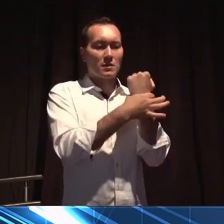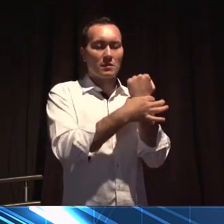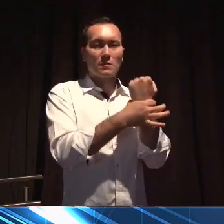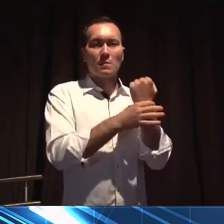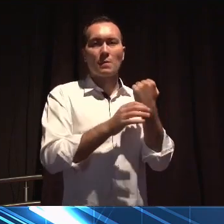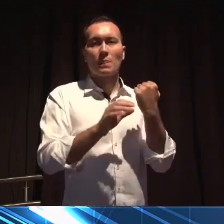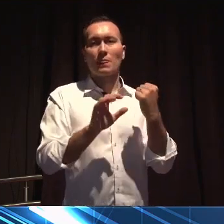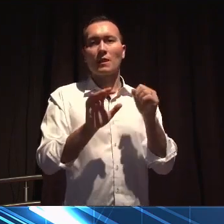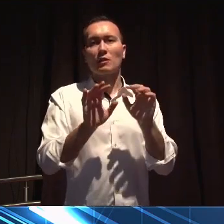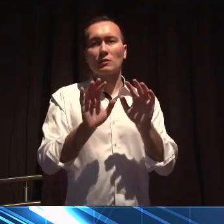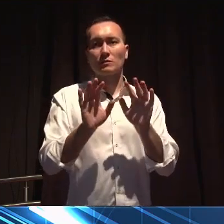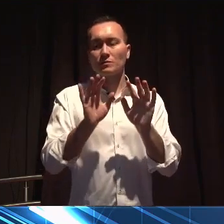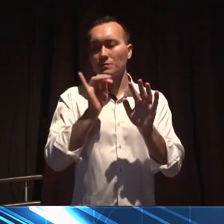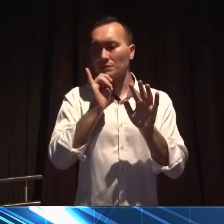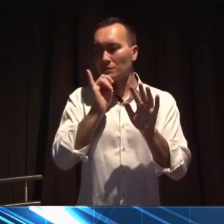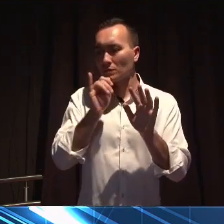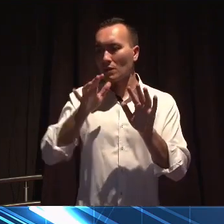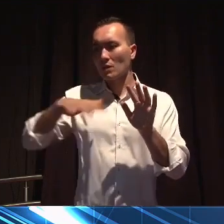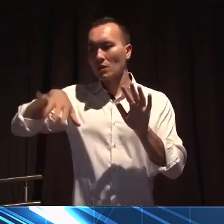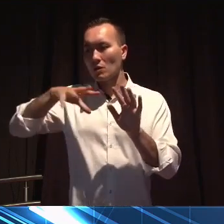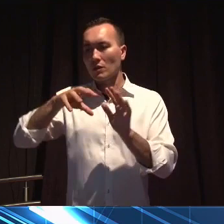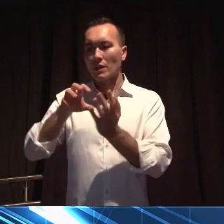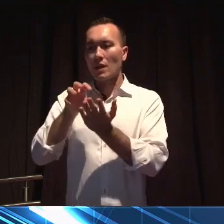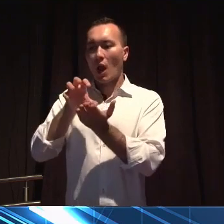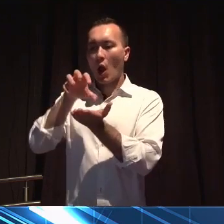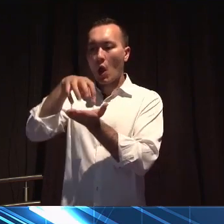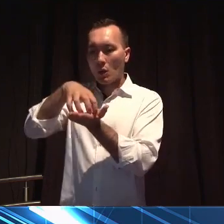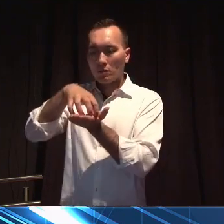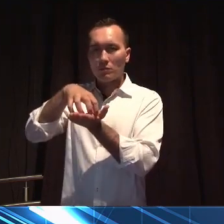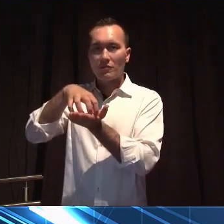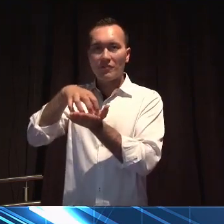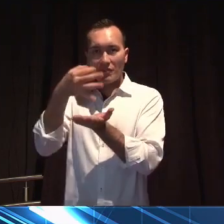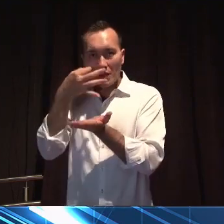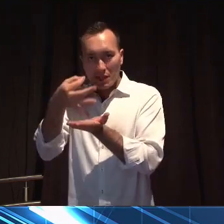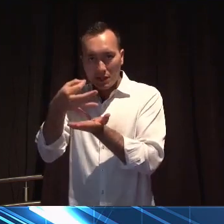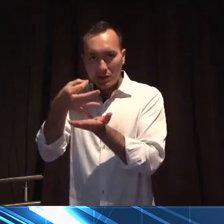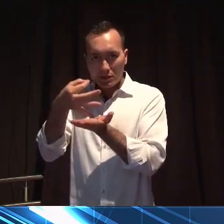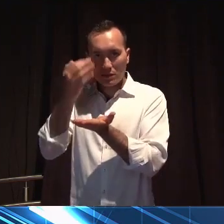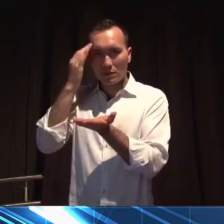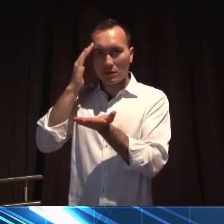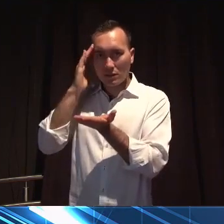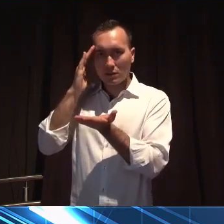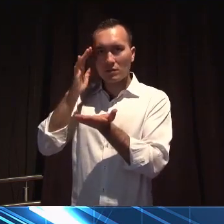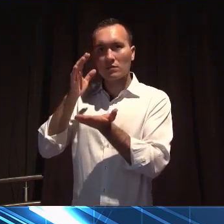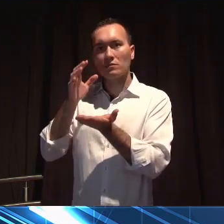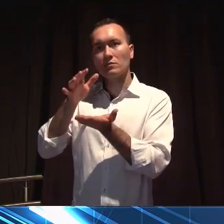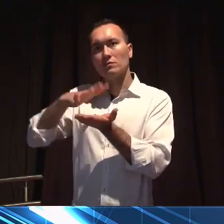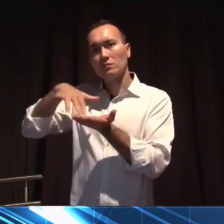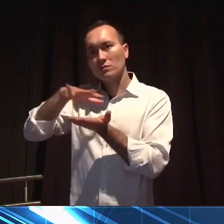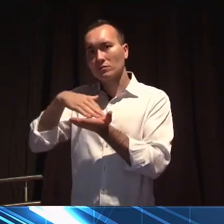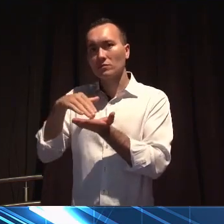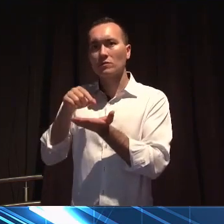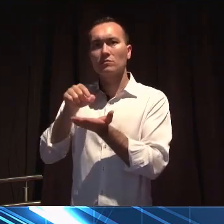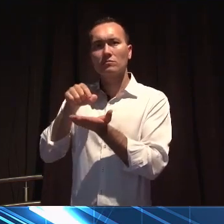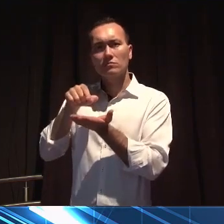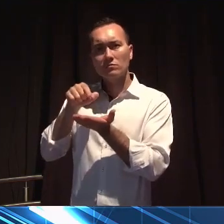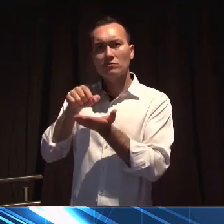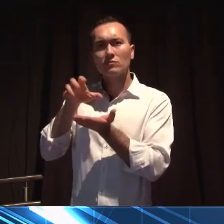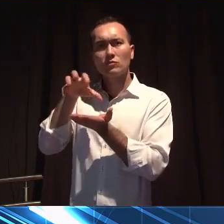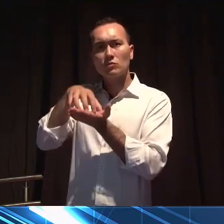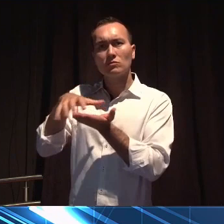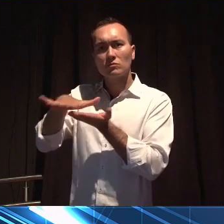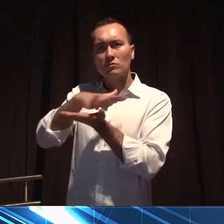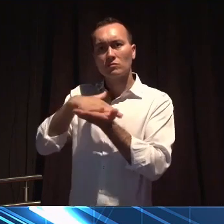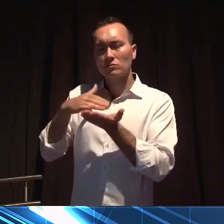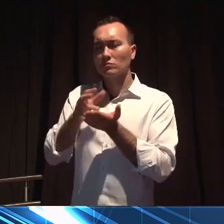para cloud. Basicamente, no server, se tu bota o Gira no server, tu baixa o Gira lá antigo, bota rodar no teu server, tu pode estender o Java e fazer um